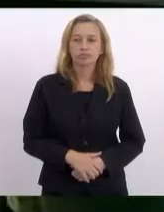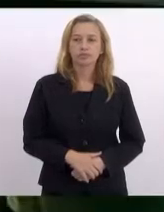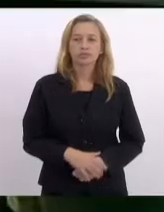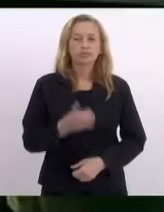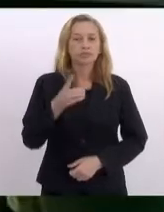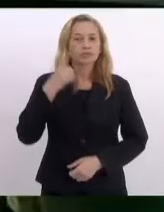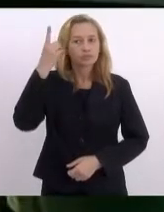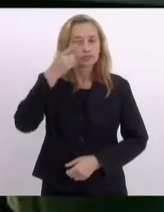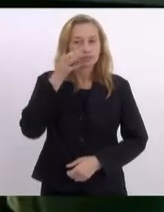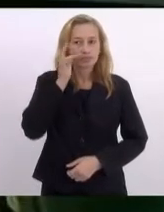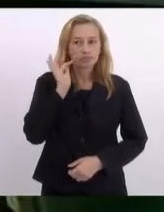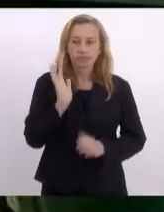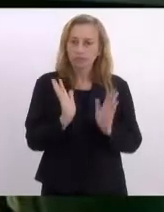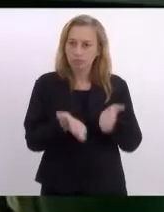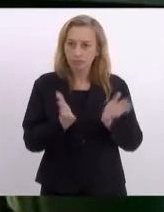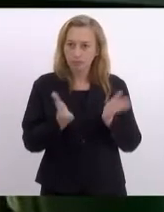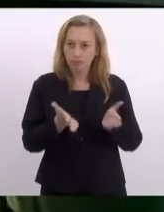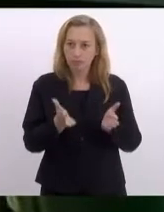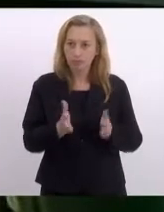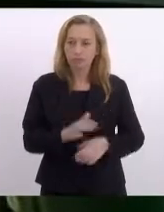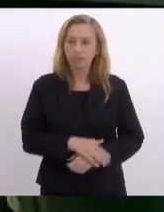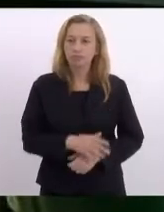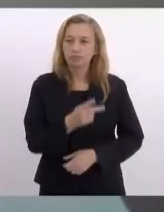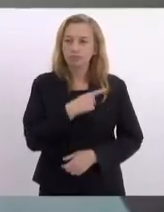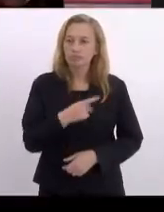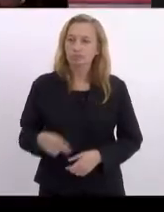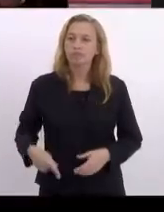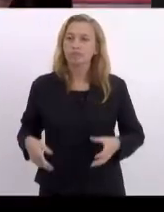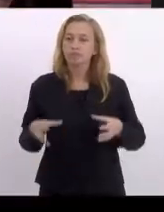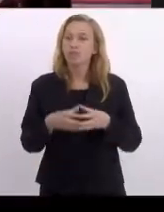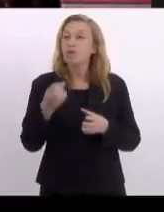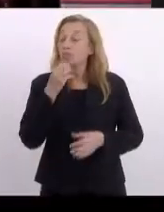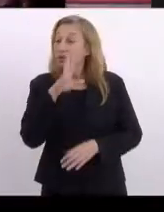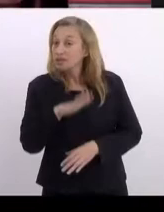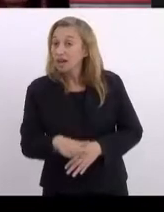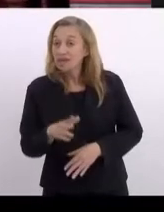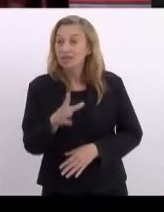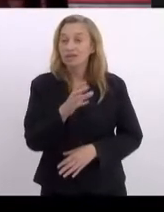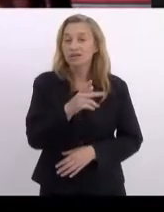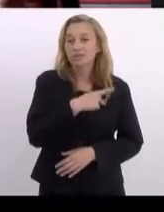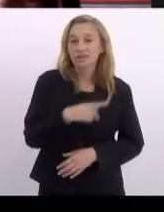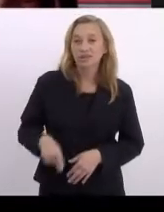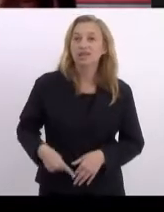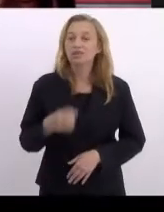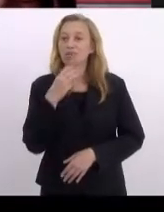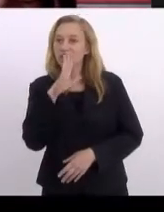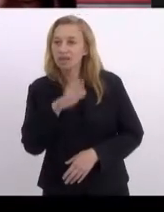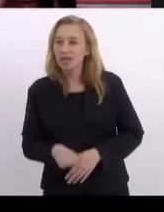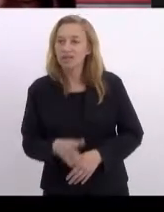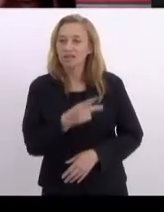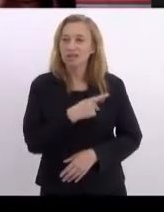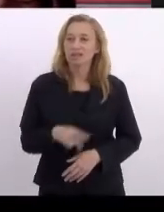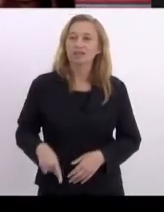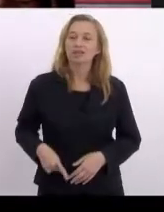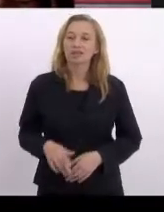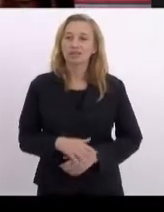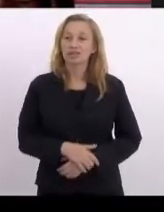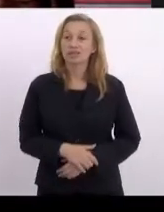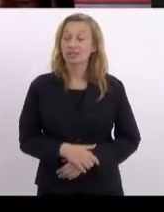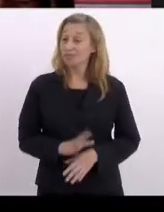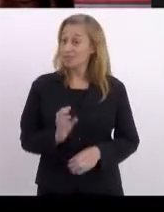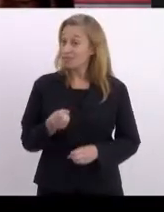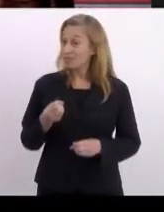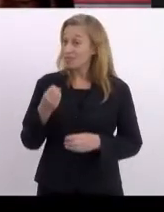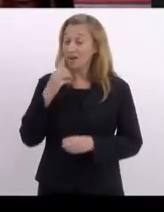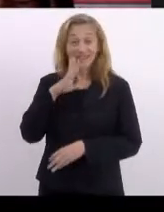deputado Flávio Serafini, hoje presidente da comissão. Boa tarde, presidente. Boa tarde, presidente. Visita ilustre. Boa tarde,